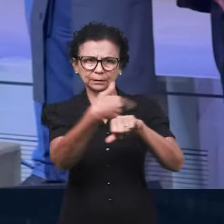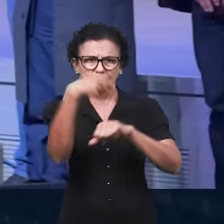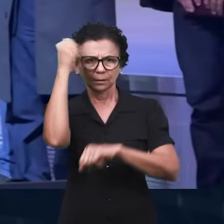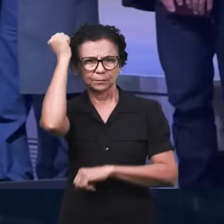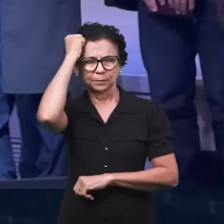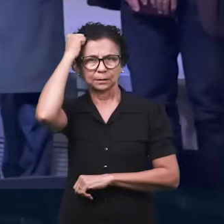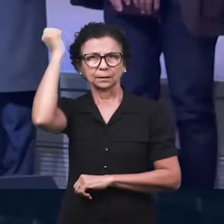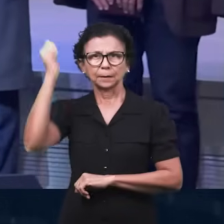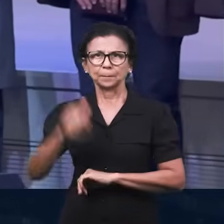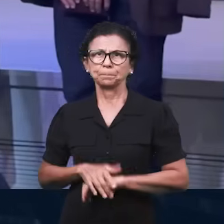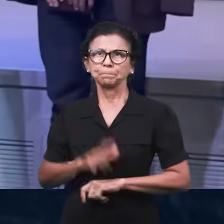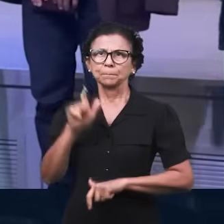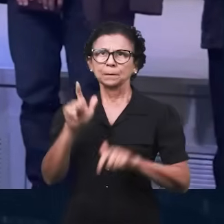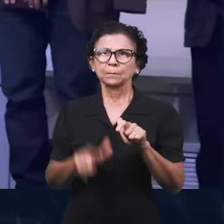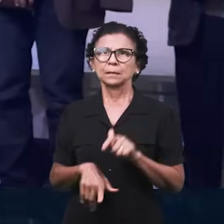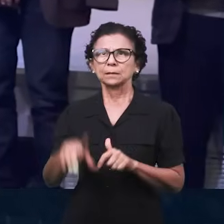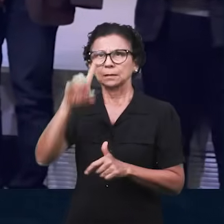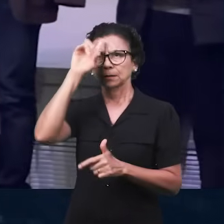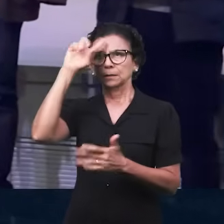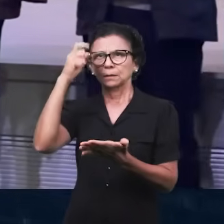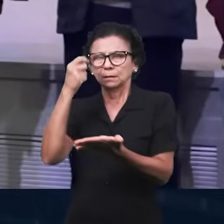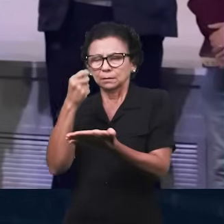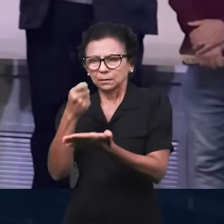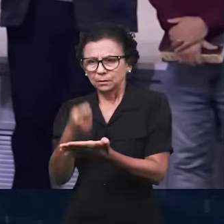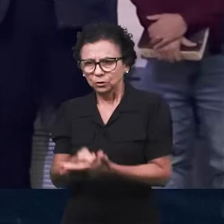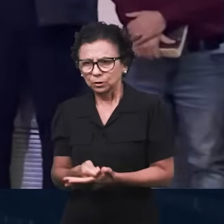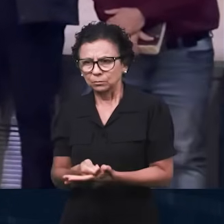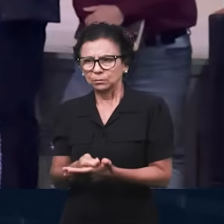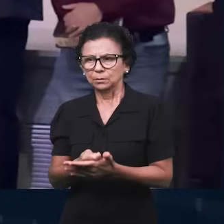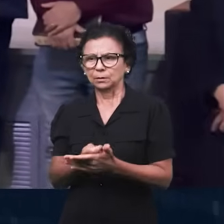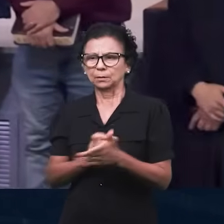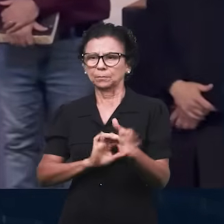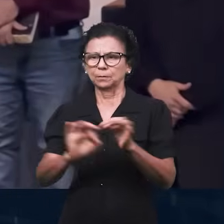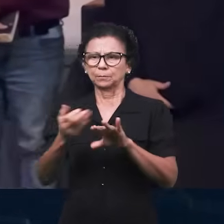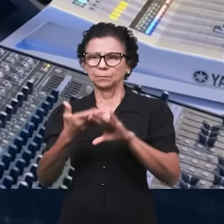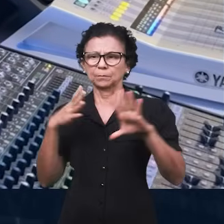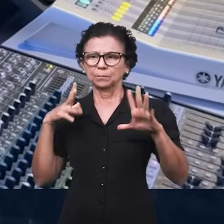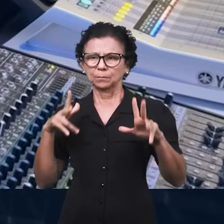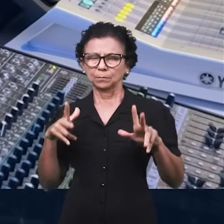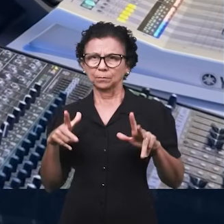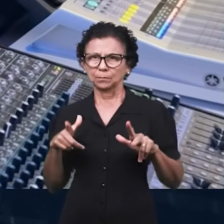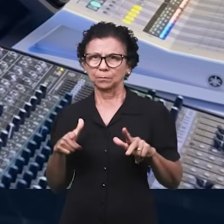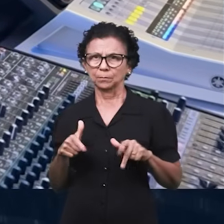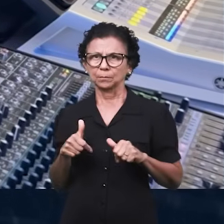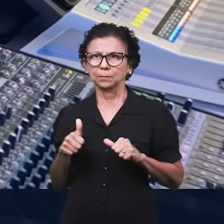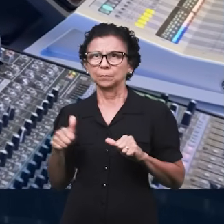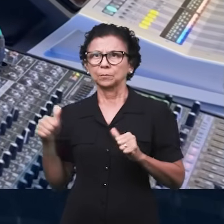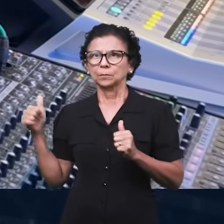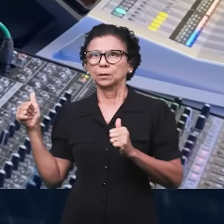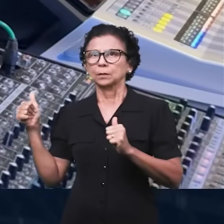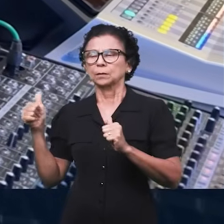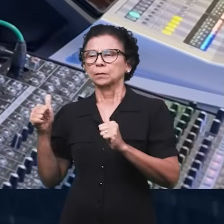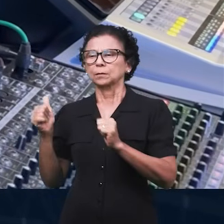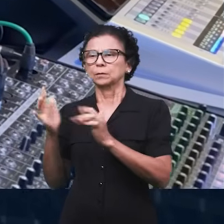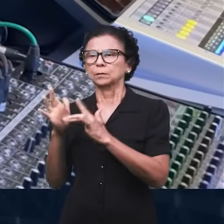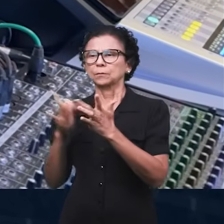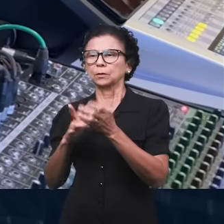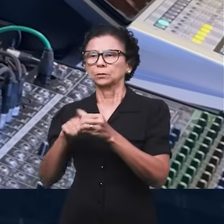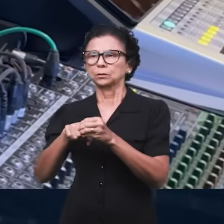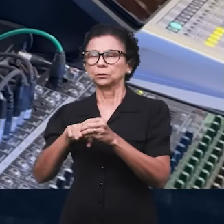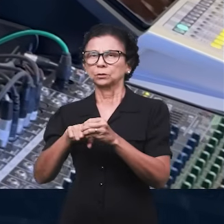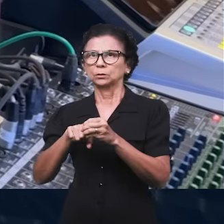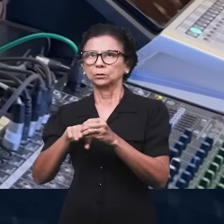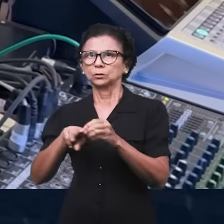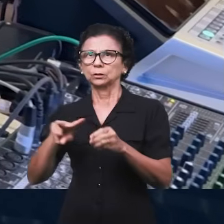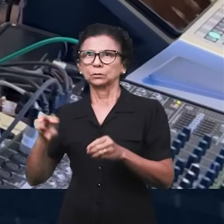decididas a caminhar preparadas para o grande dia do arrebatamento. Os dons espirituais trouxeram direcionamento,